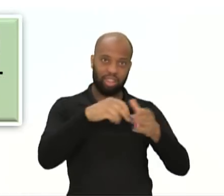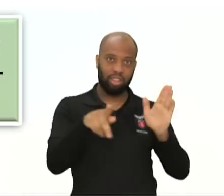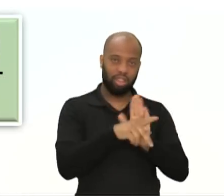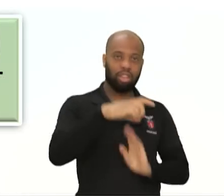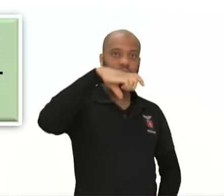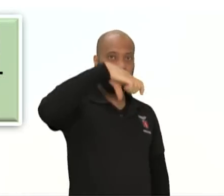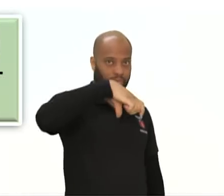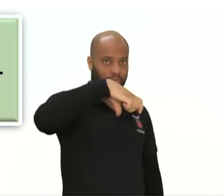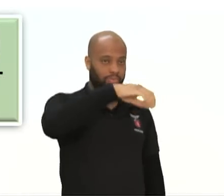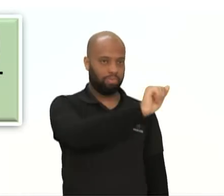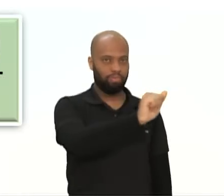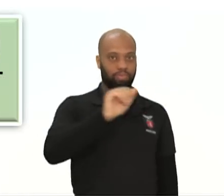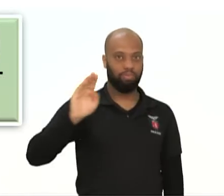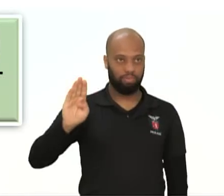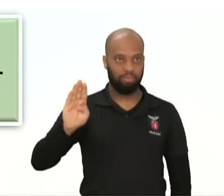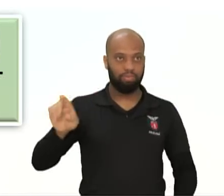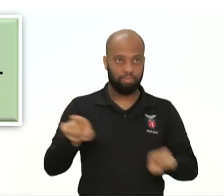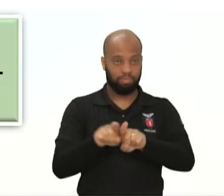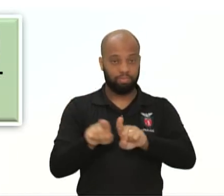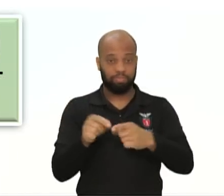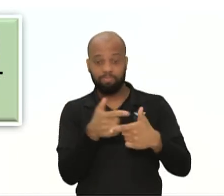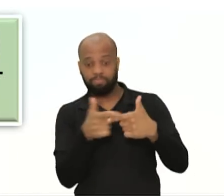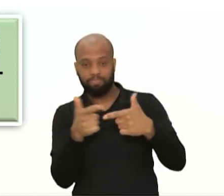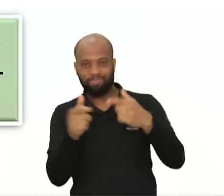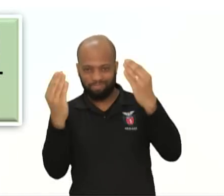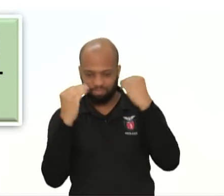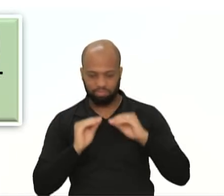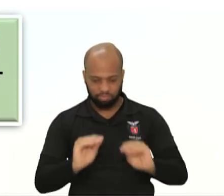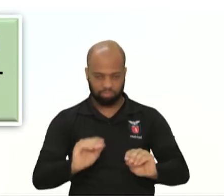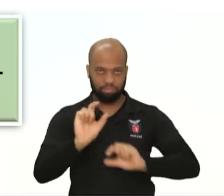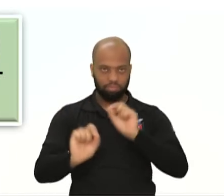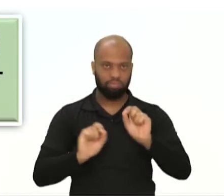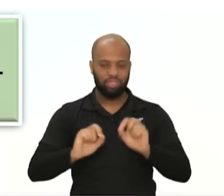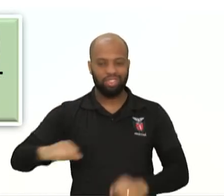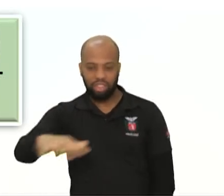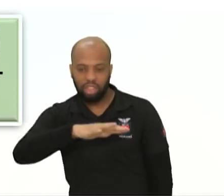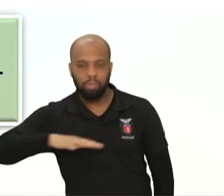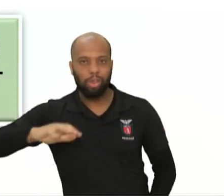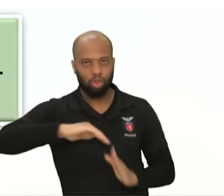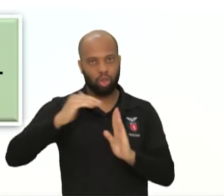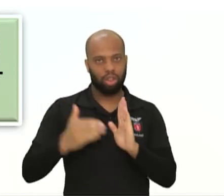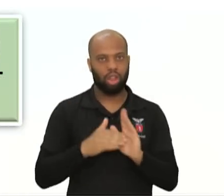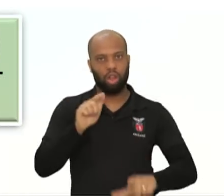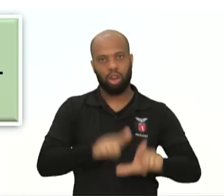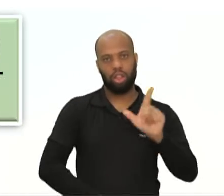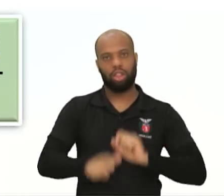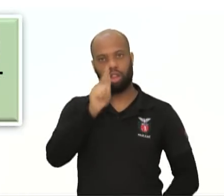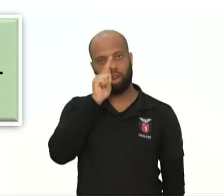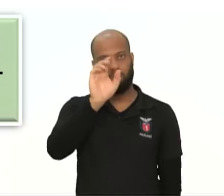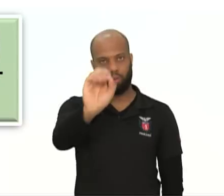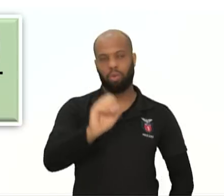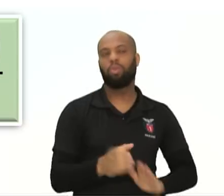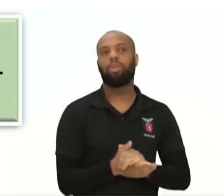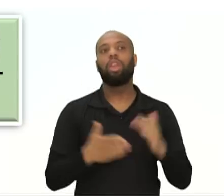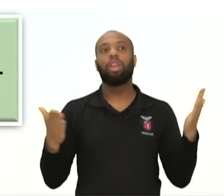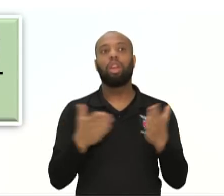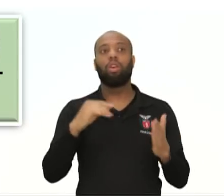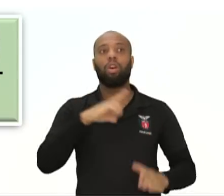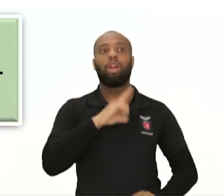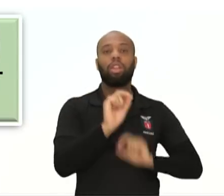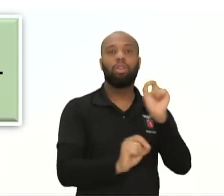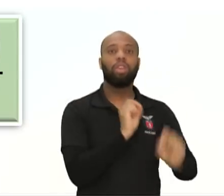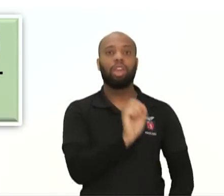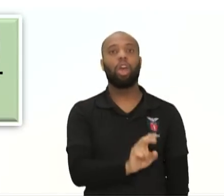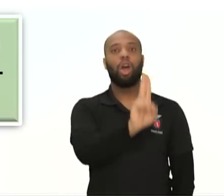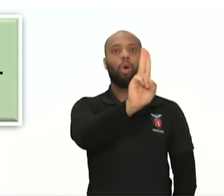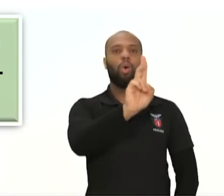entre o evento A e B, divididos pelo nosso espaço amostral. A probabilidade de ocorrer a união entre esses